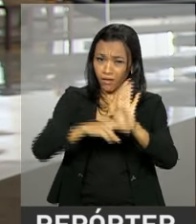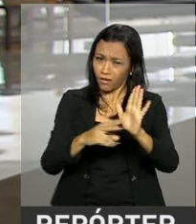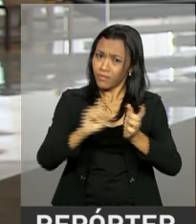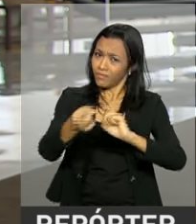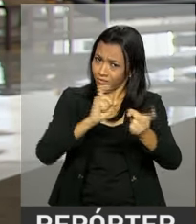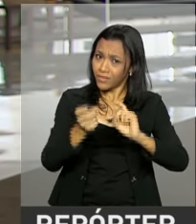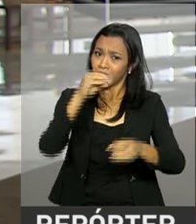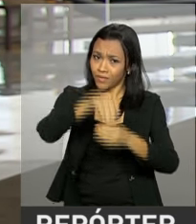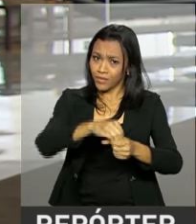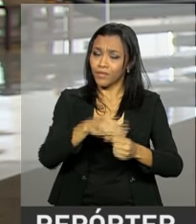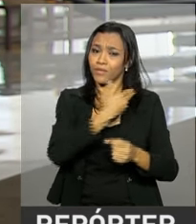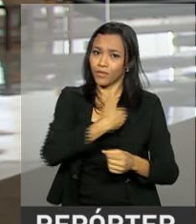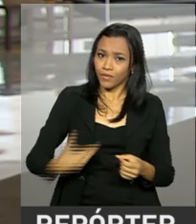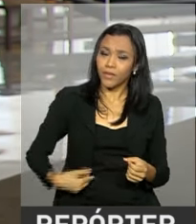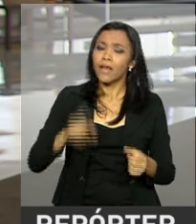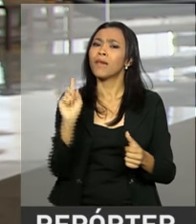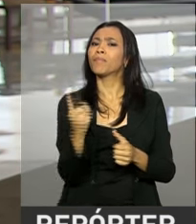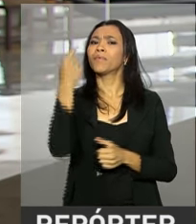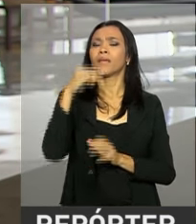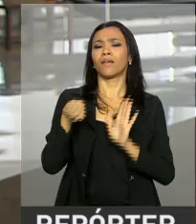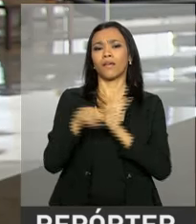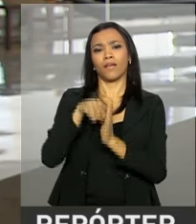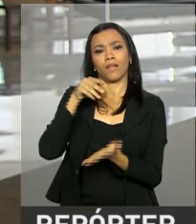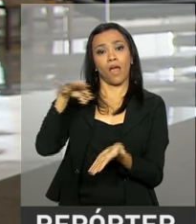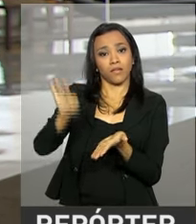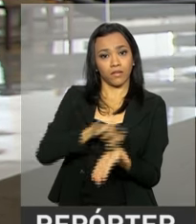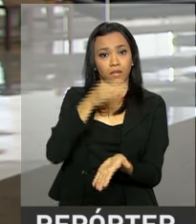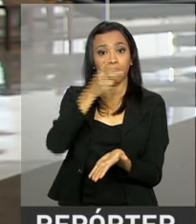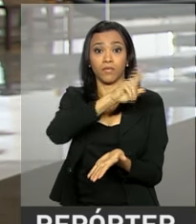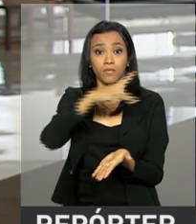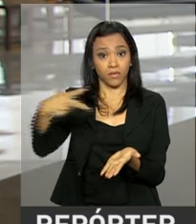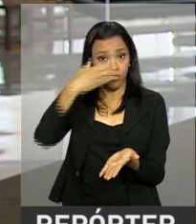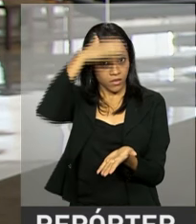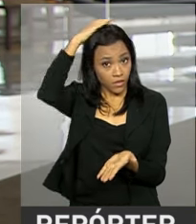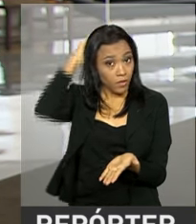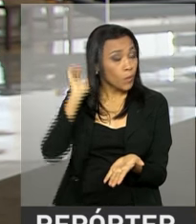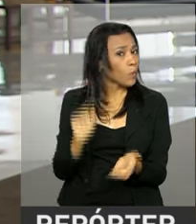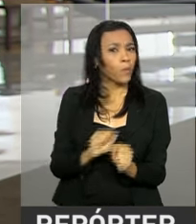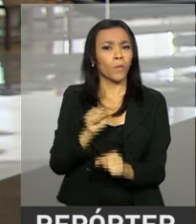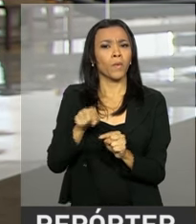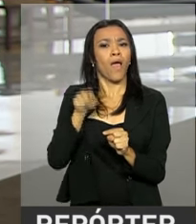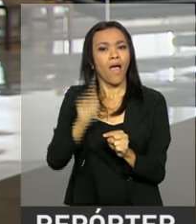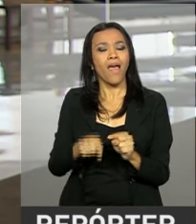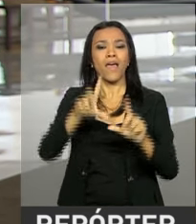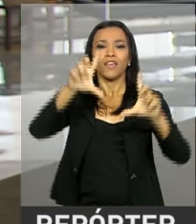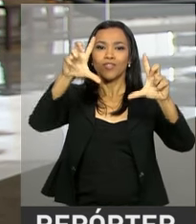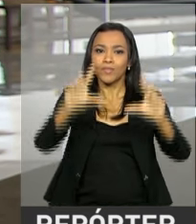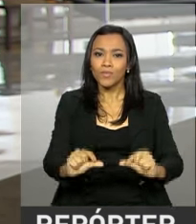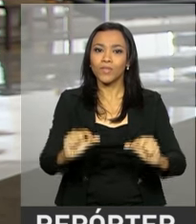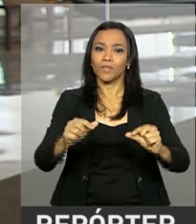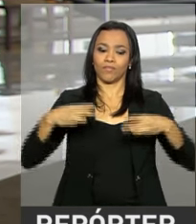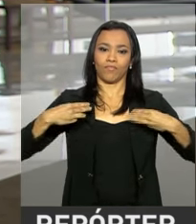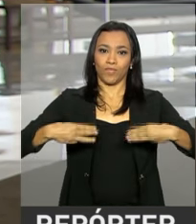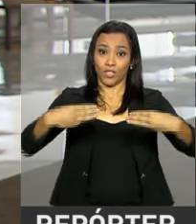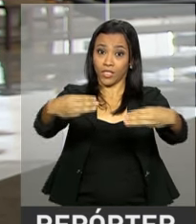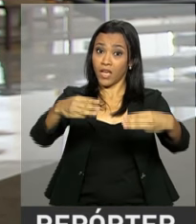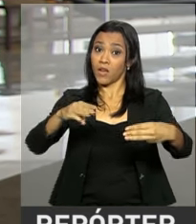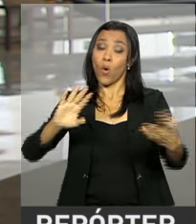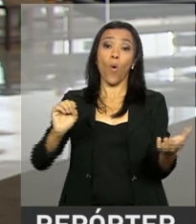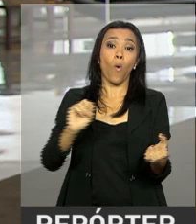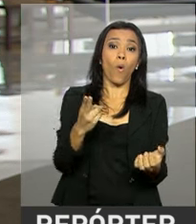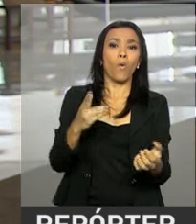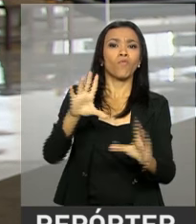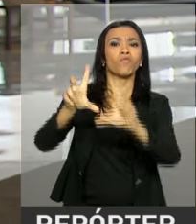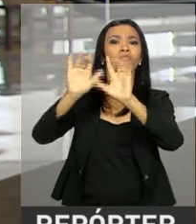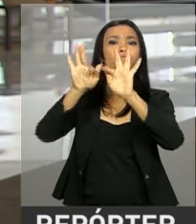aquela primeira Medida Provisória assinada pelo presidente em exercício Michel Temer e que previa a extinção e a fusão de alguns Ministérios